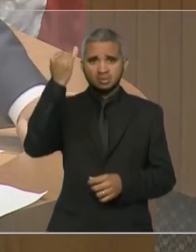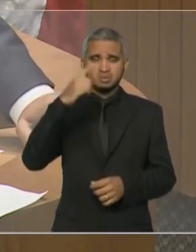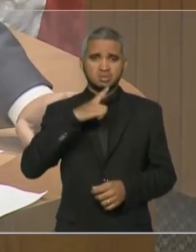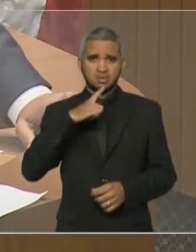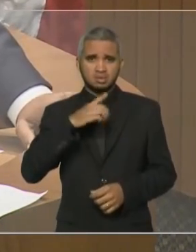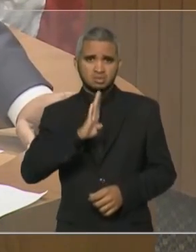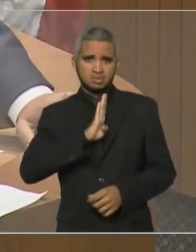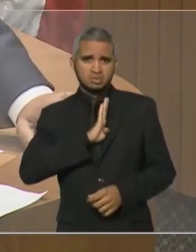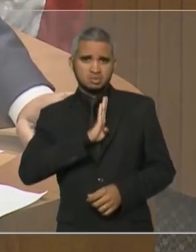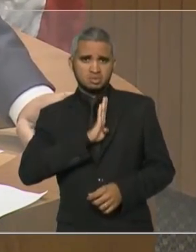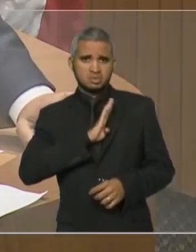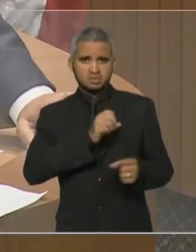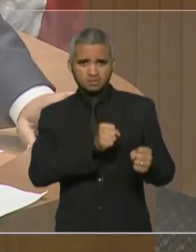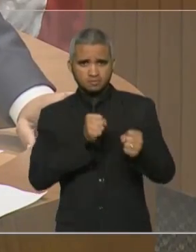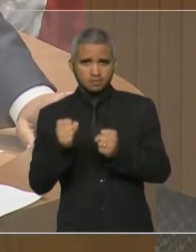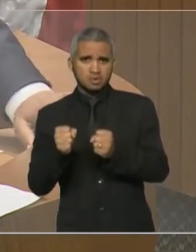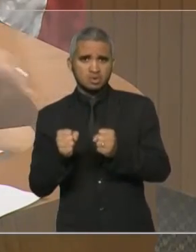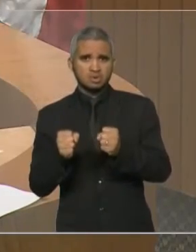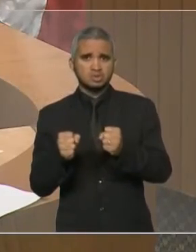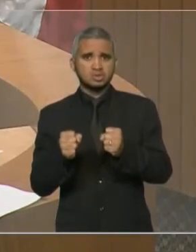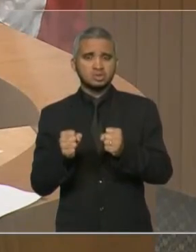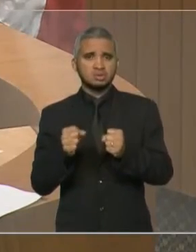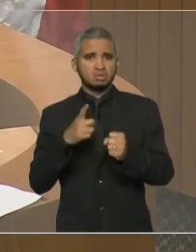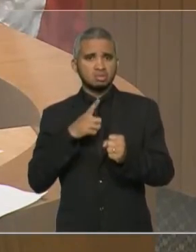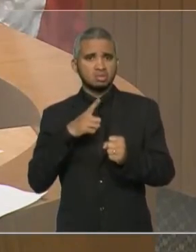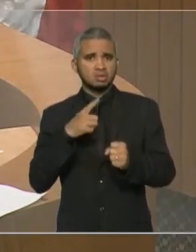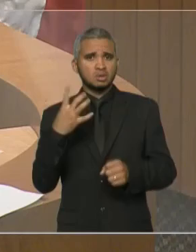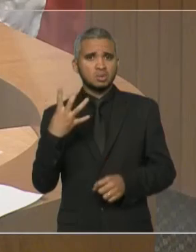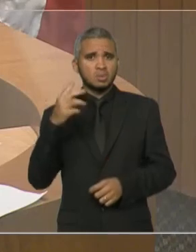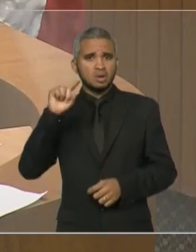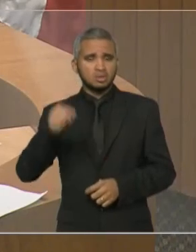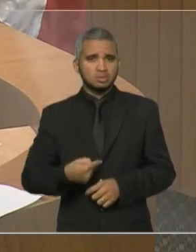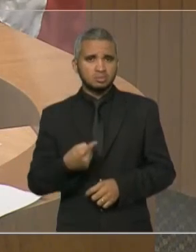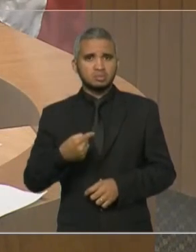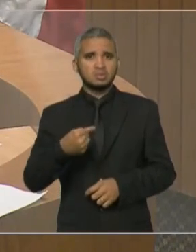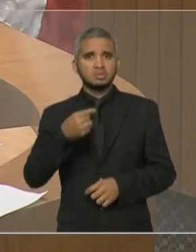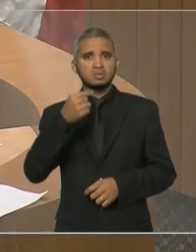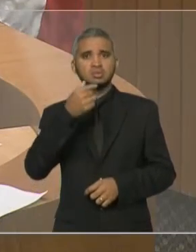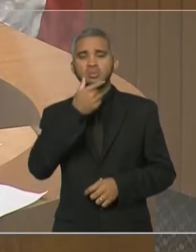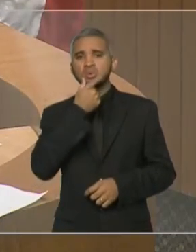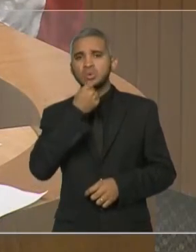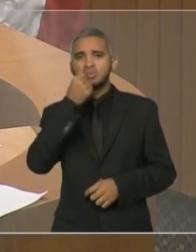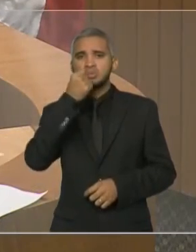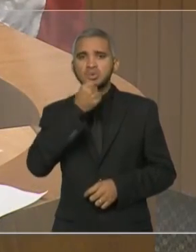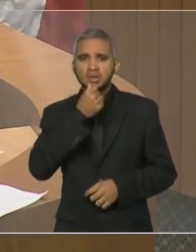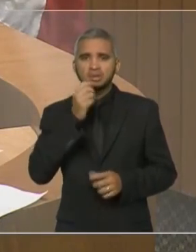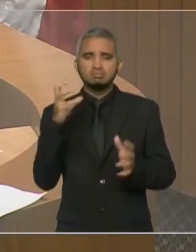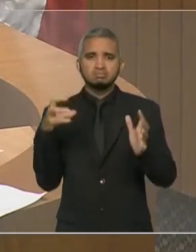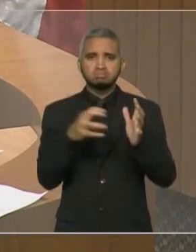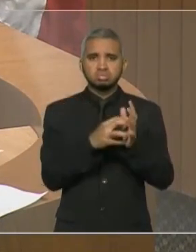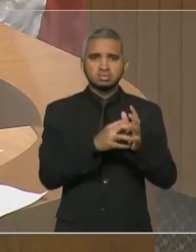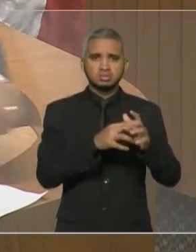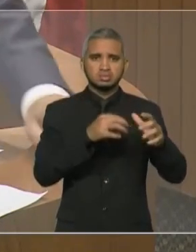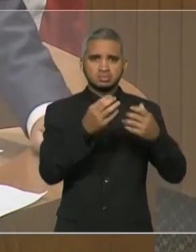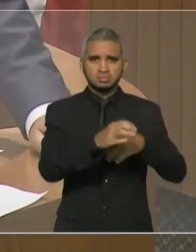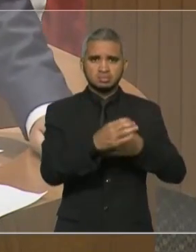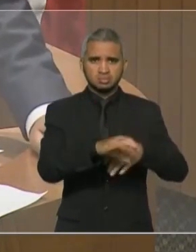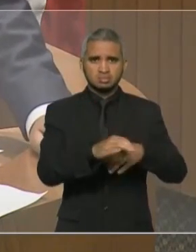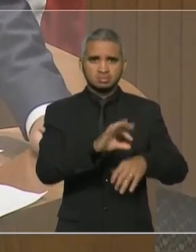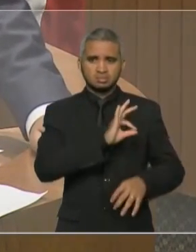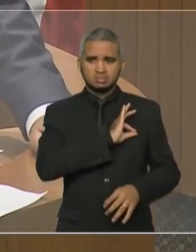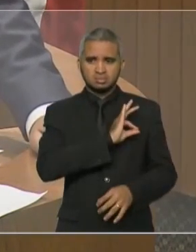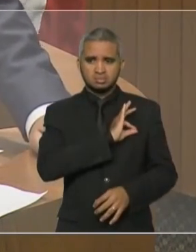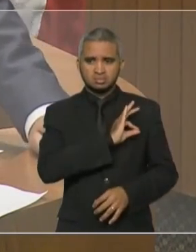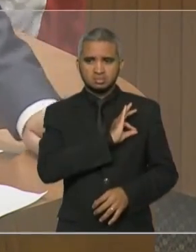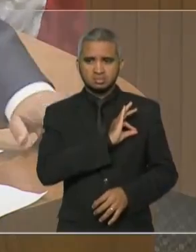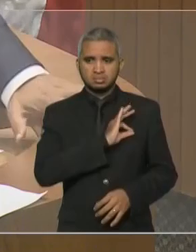com quantitativo de homens. Foram 4.000 nomeados no governo Flávio Dino. Uma resposta... Marco Aurélio, conclua, já